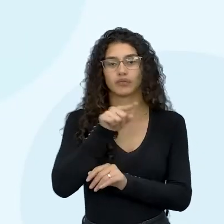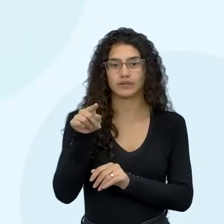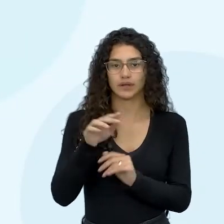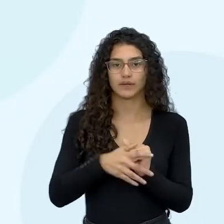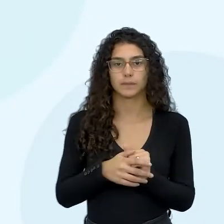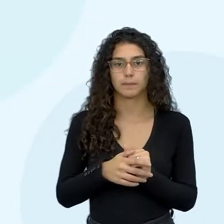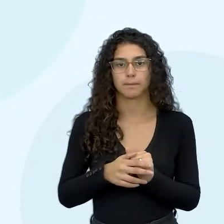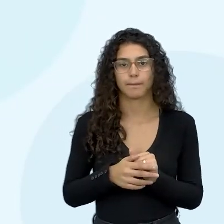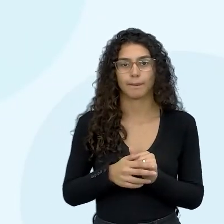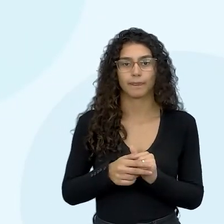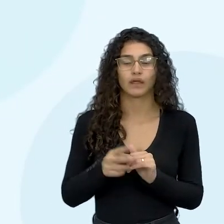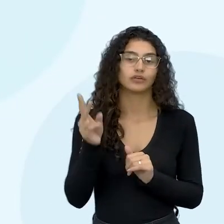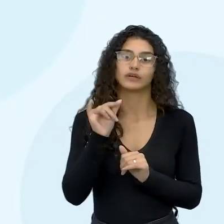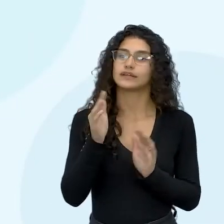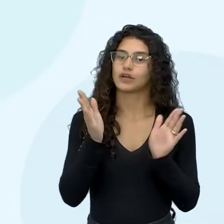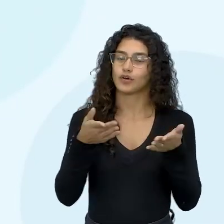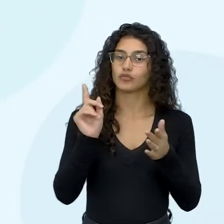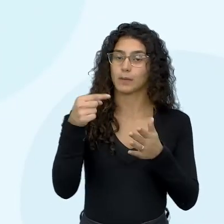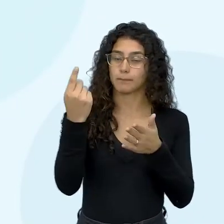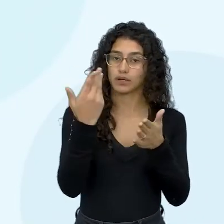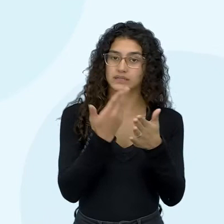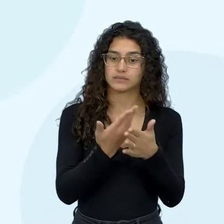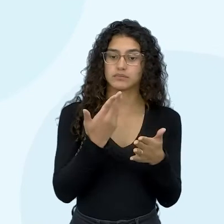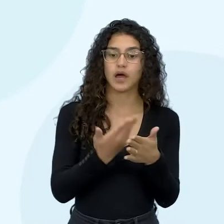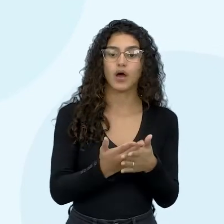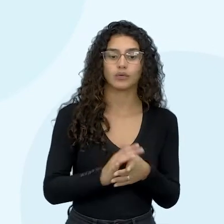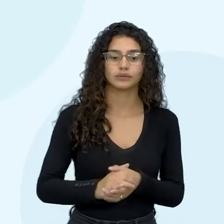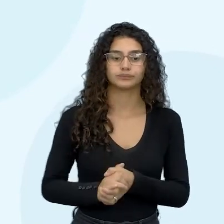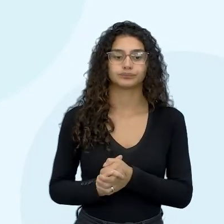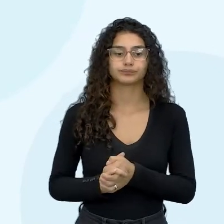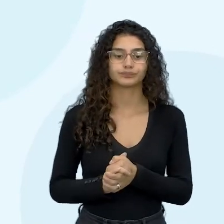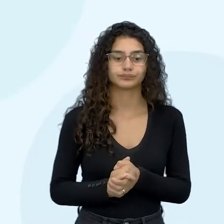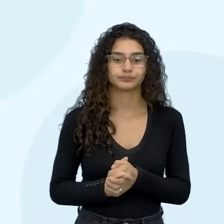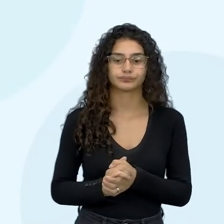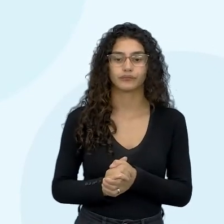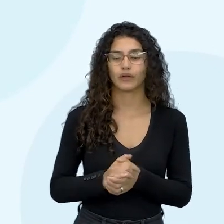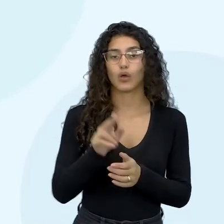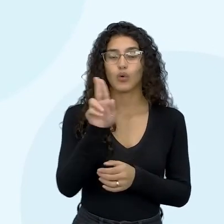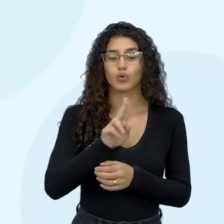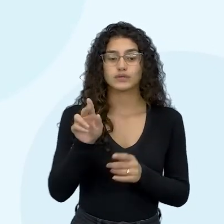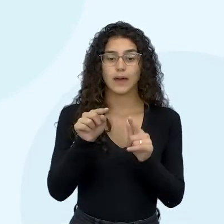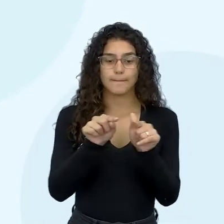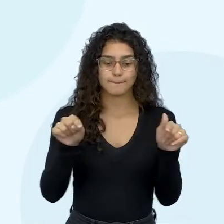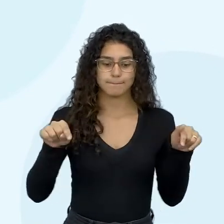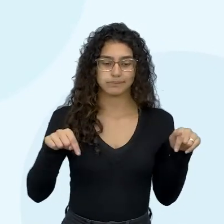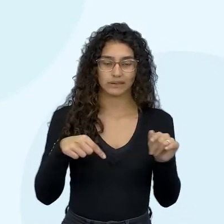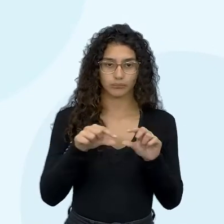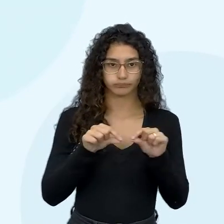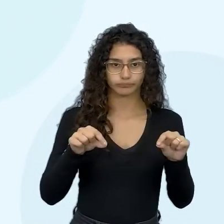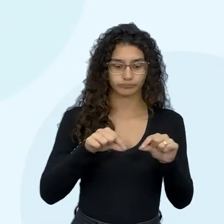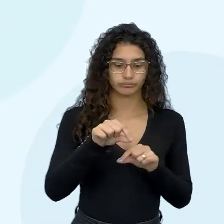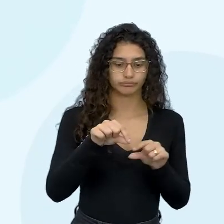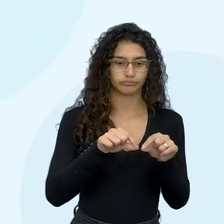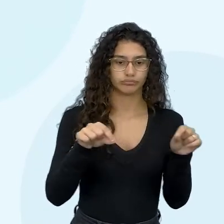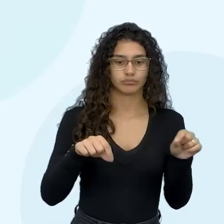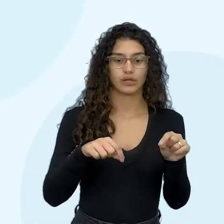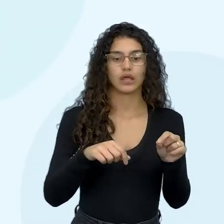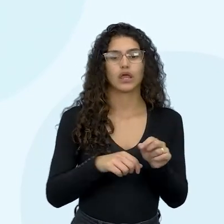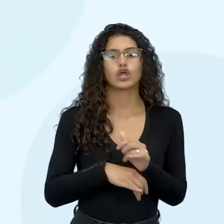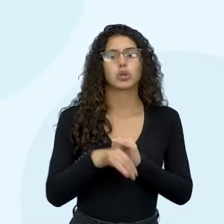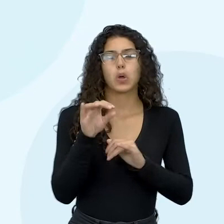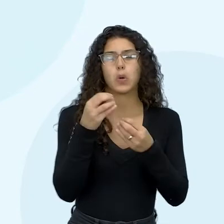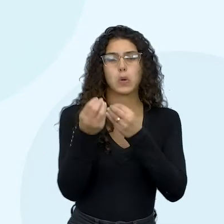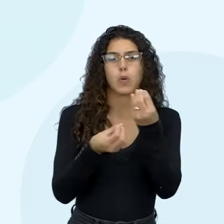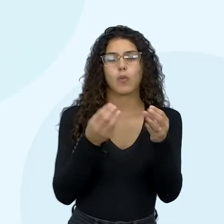não vai ser hoje, vai ser na nossa próxima aula, tá? Eu usarei a planta baixa e a simulação de